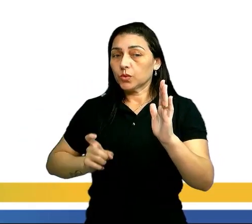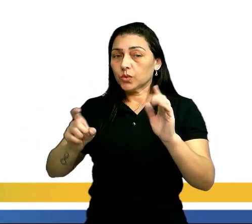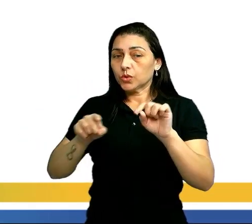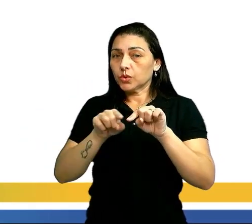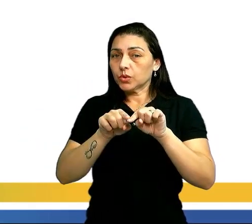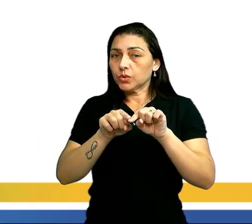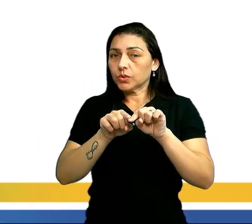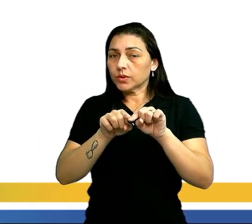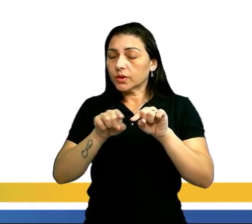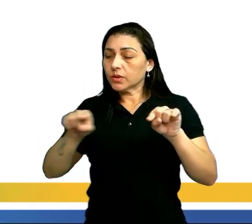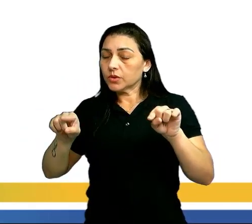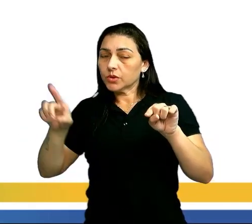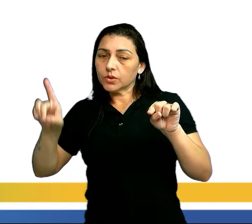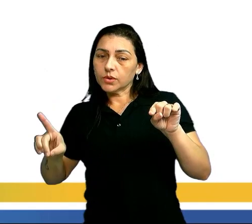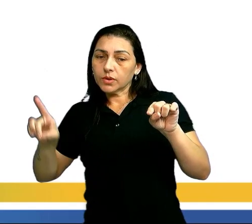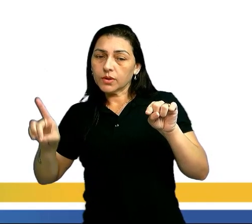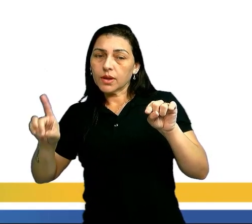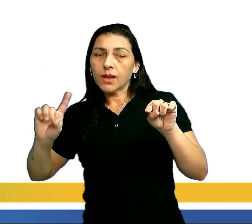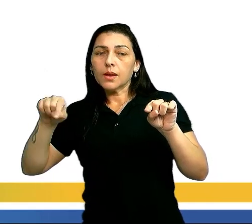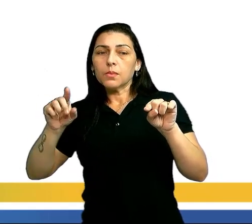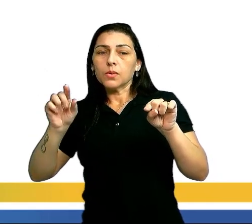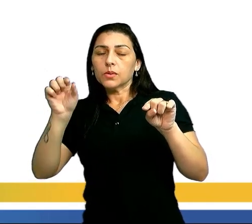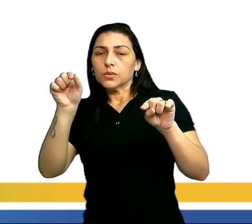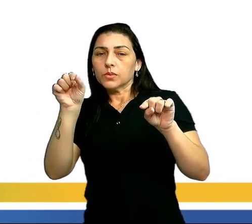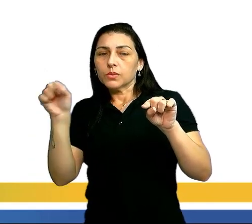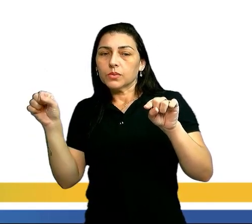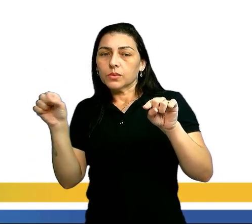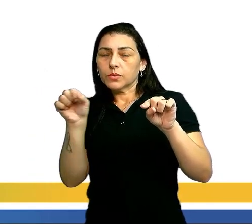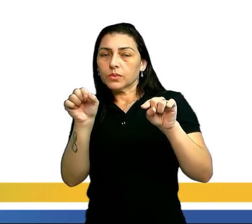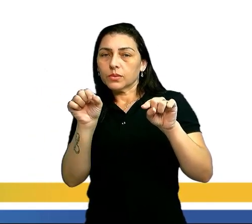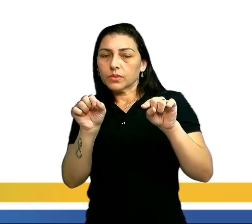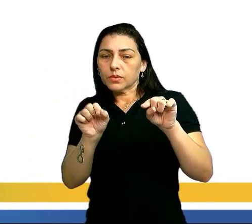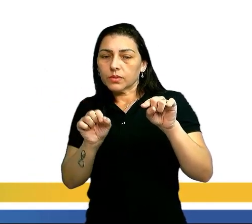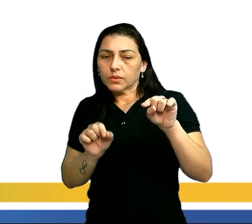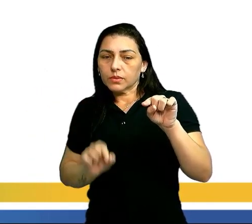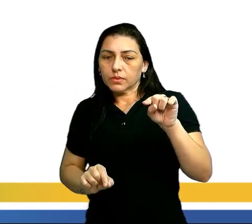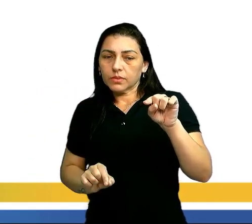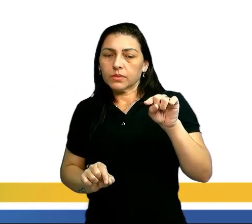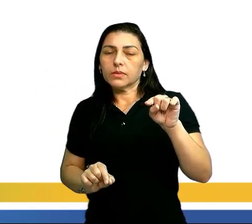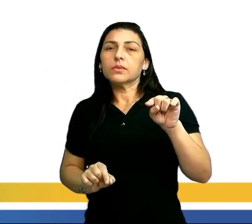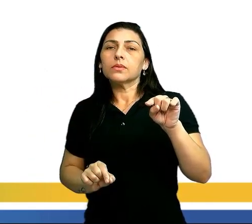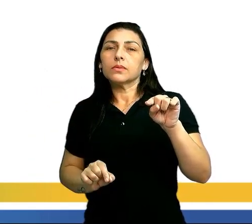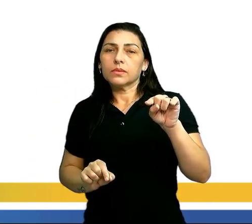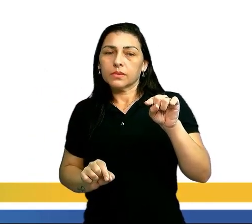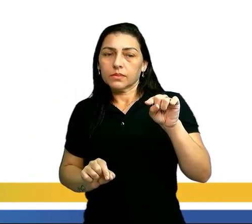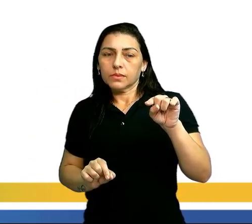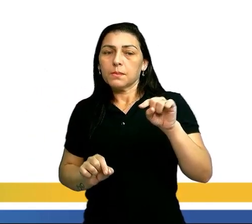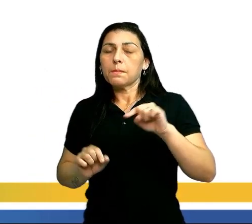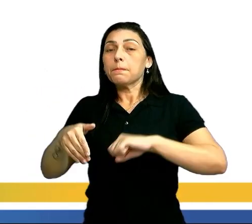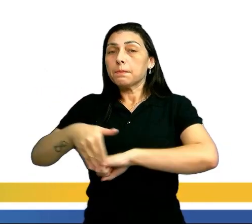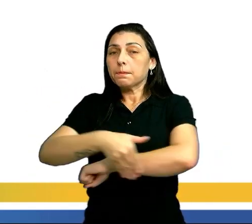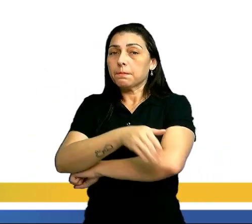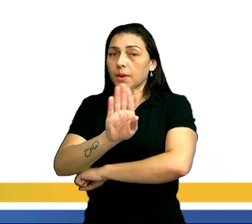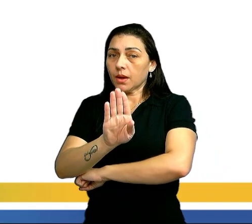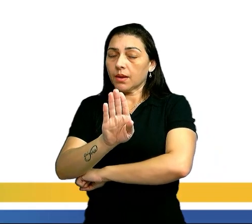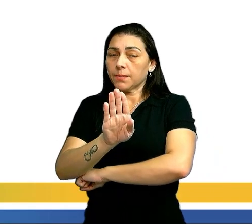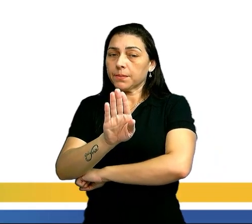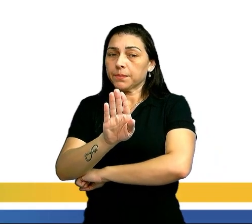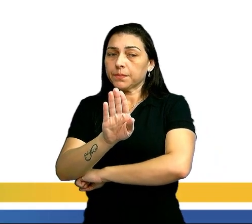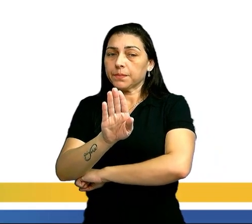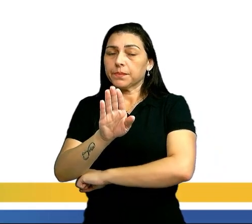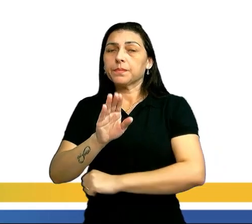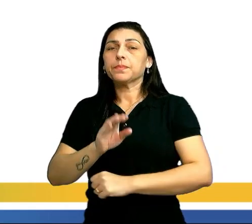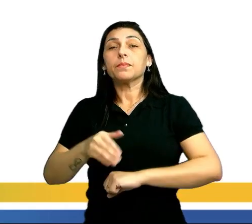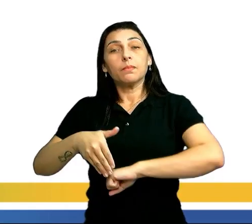a direita, e depois ela desceu pela Avenida B, em direção à Avenida B, ok? Isso pela